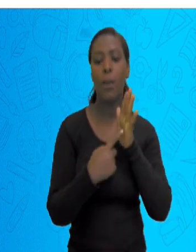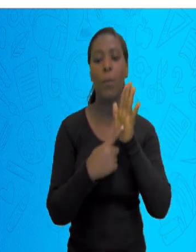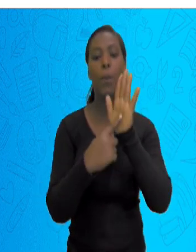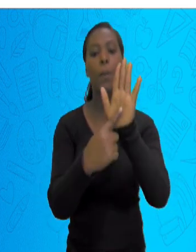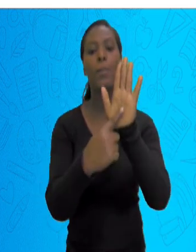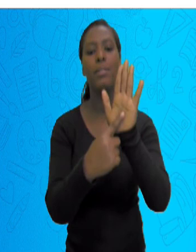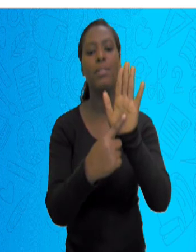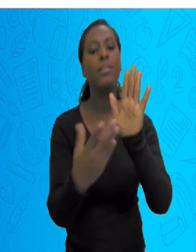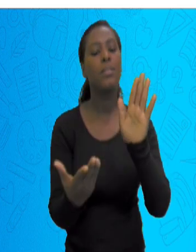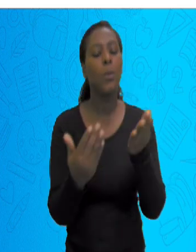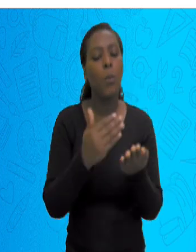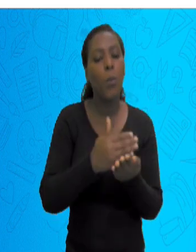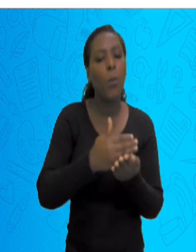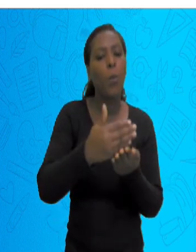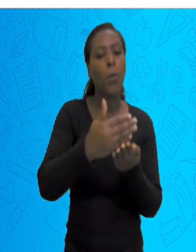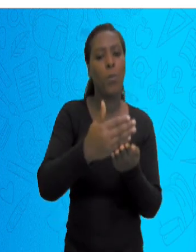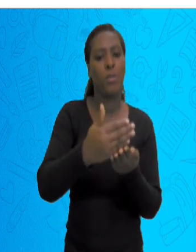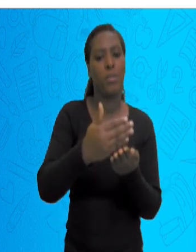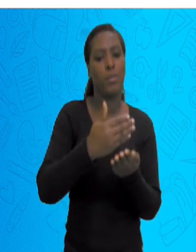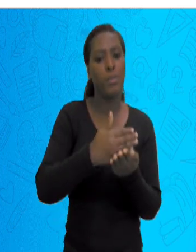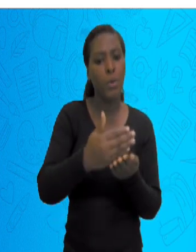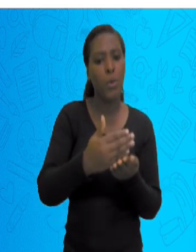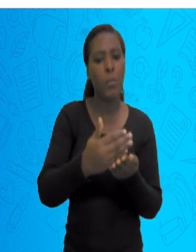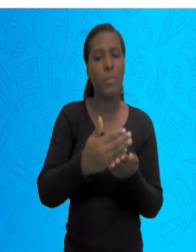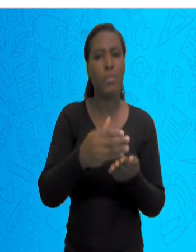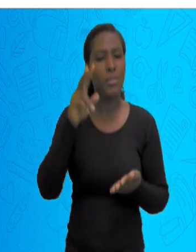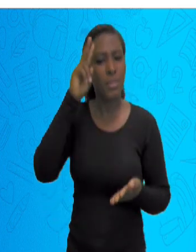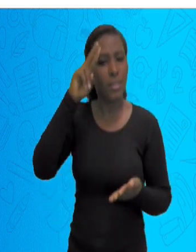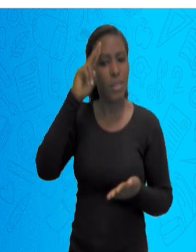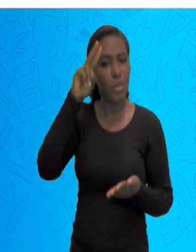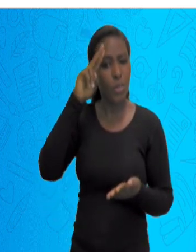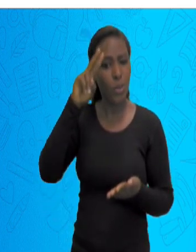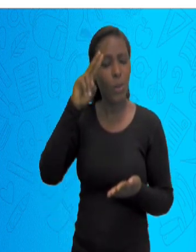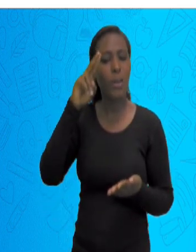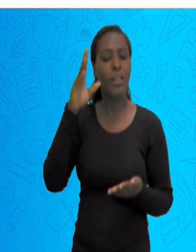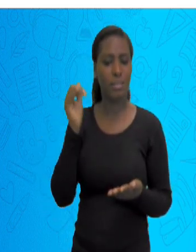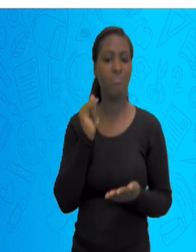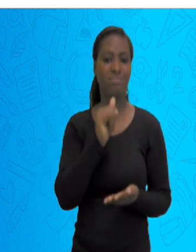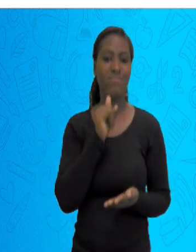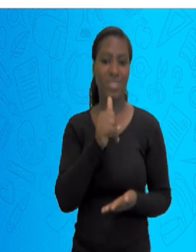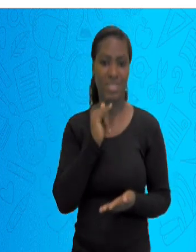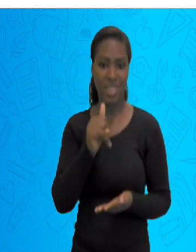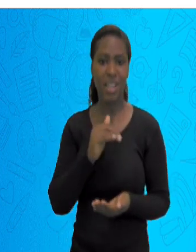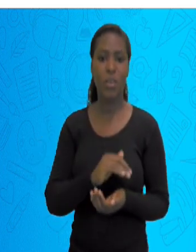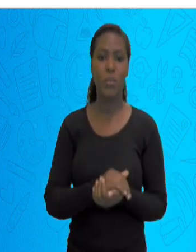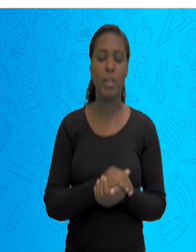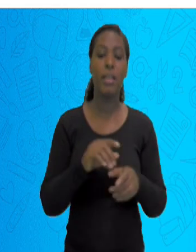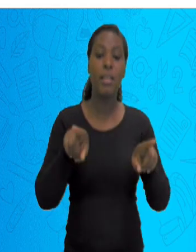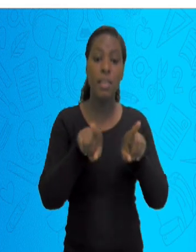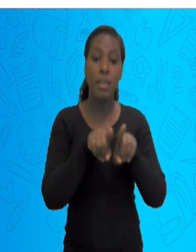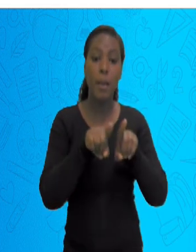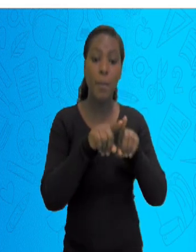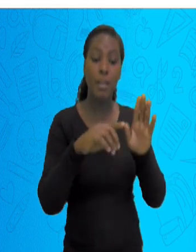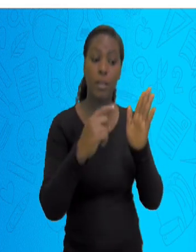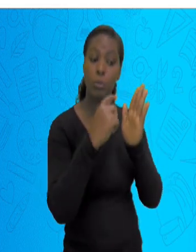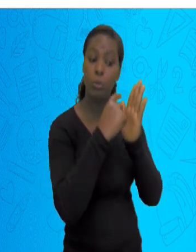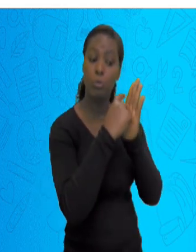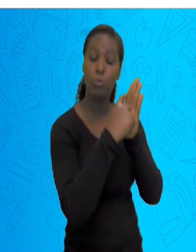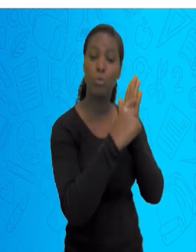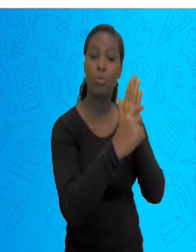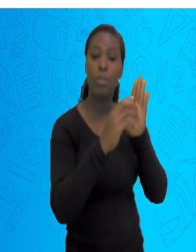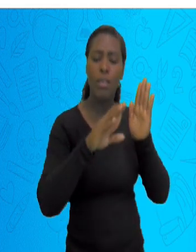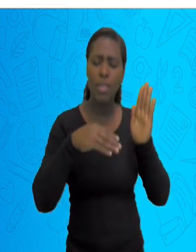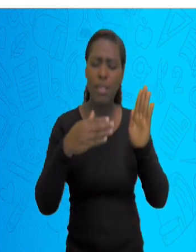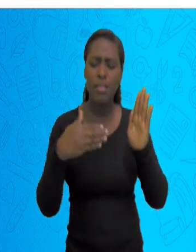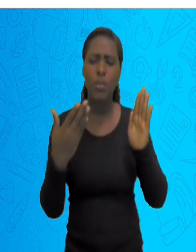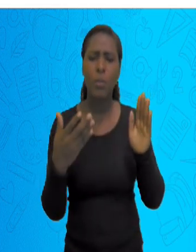uma introdução daquele fato que será contado. Temos o desenvolvimento, que é a